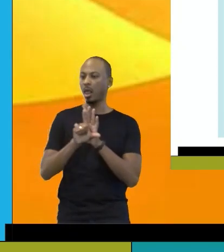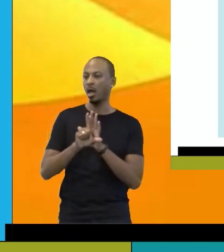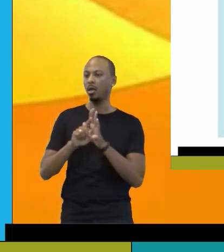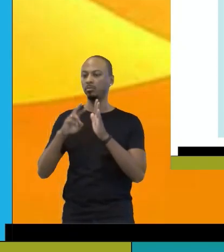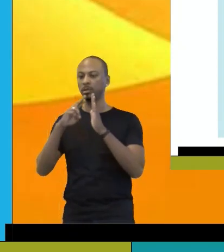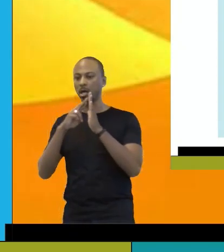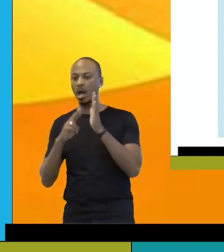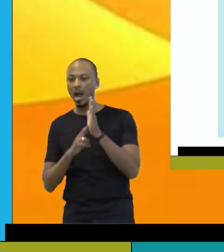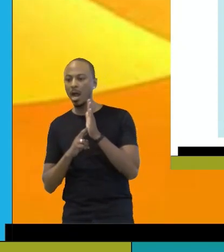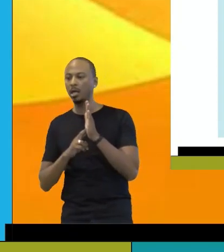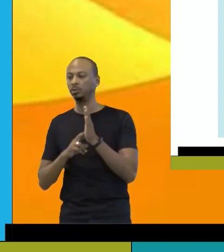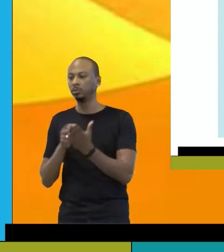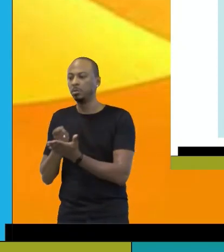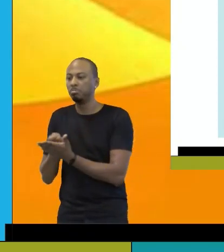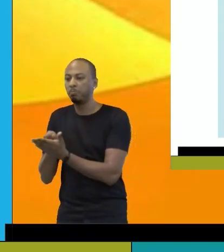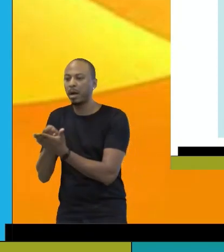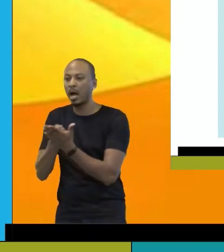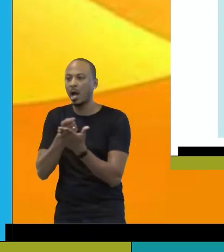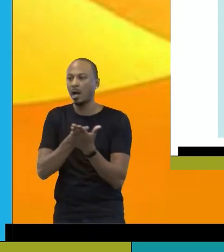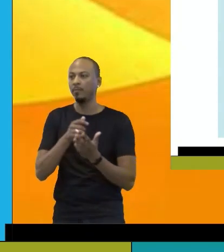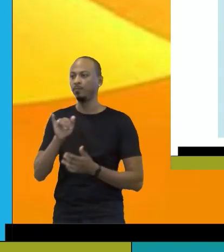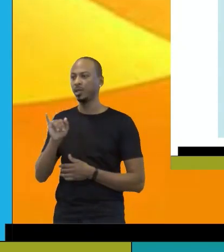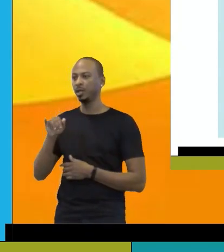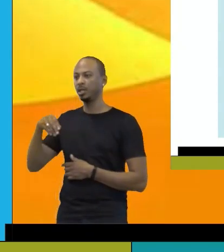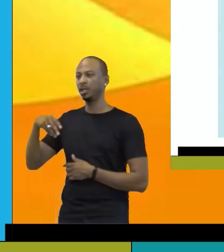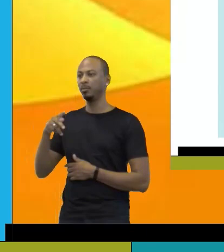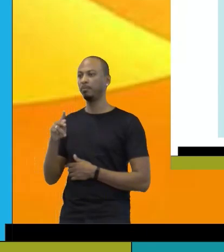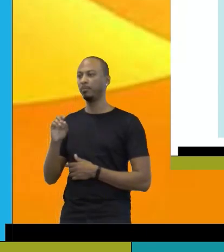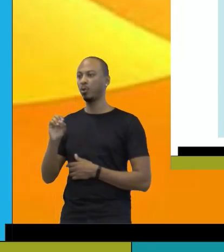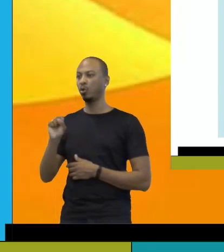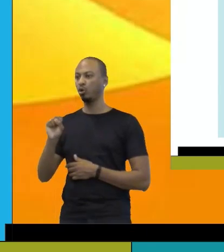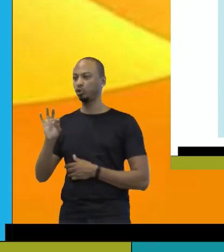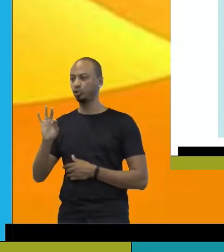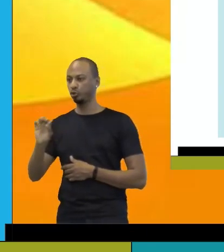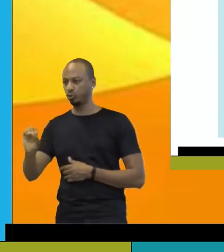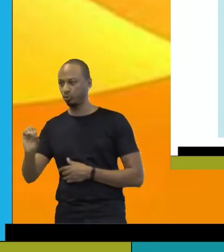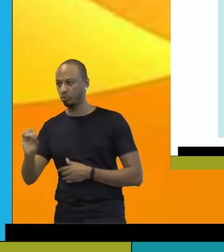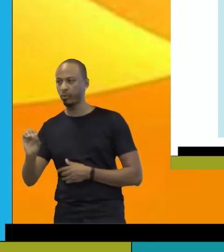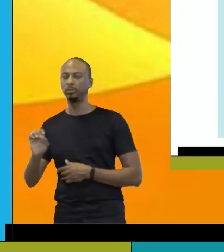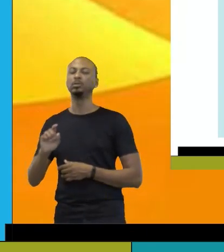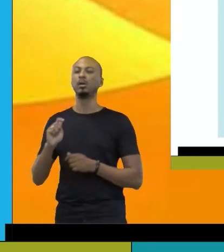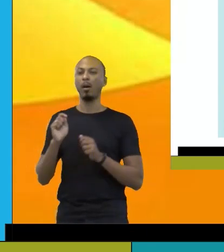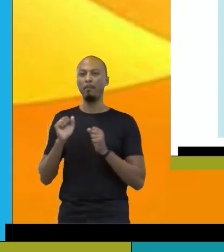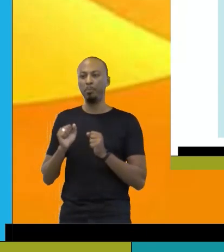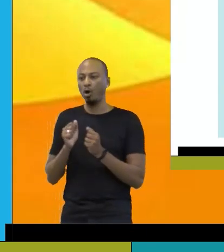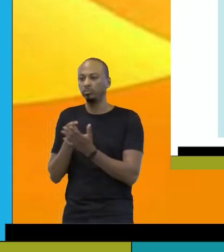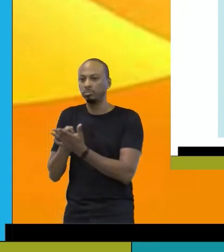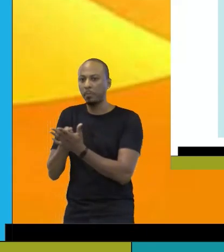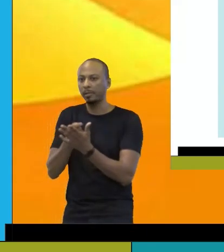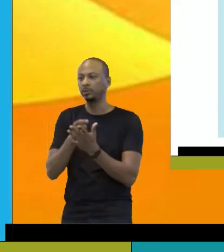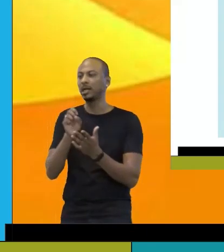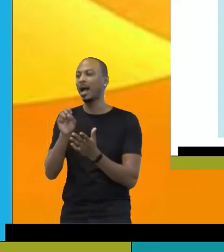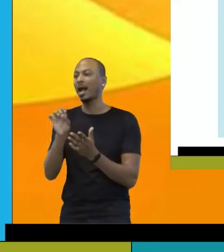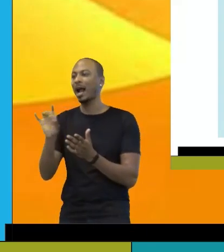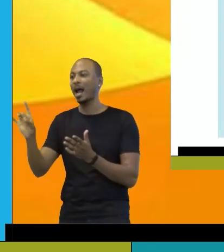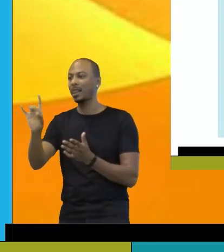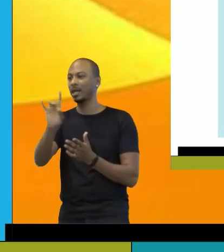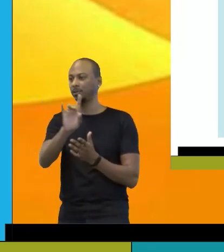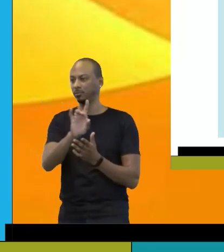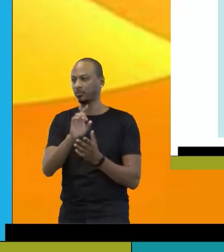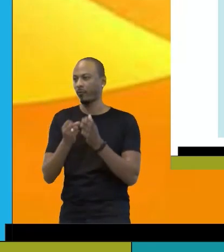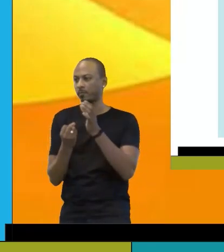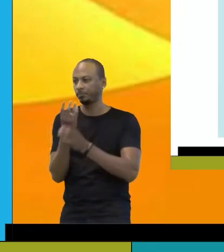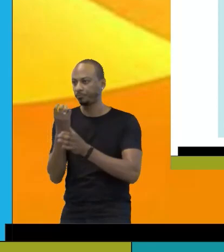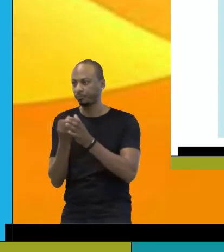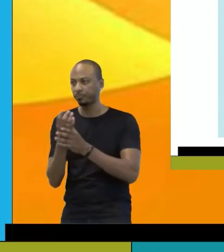próprios impostos, pudessem produzir o que eles quisessem. Então havia essa autonomia, tá claro? O que é que nós vamos